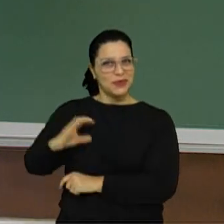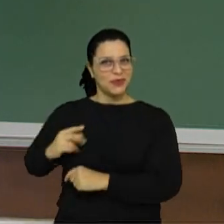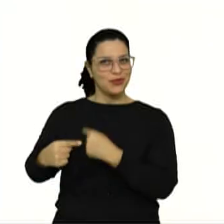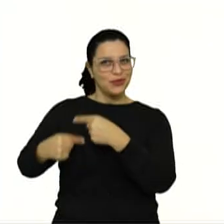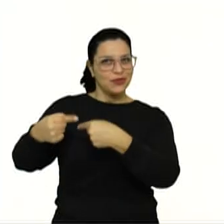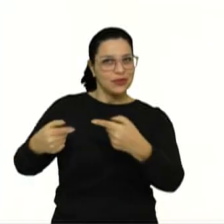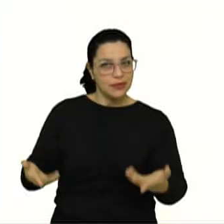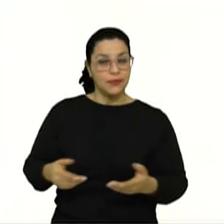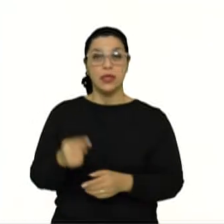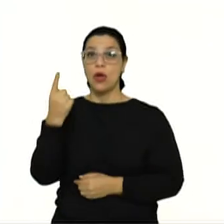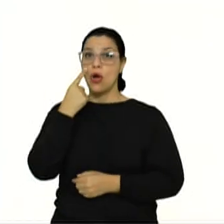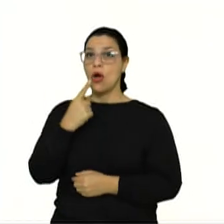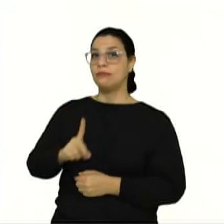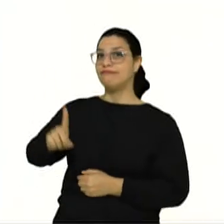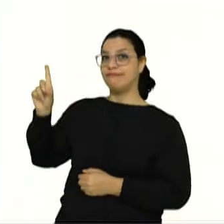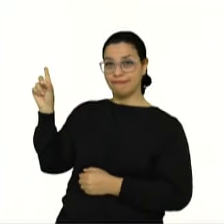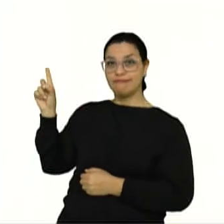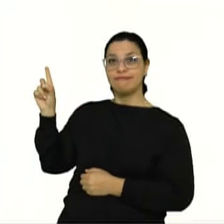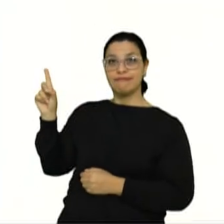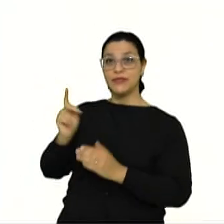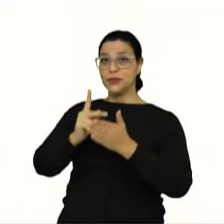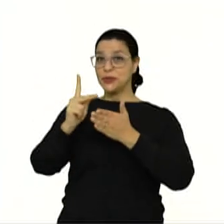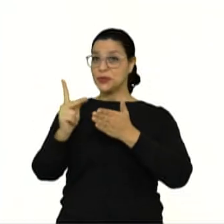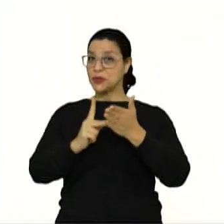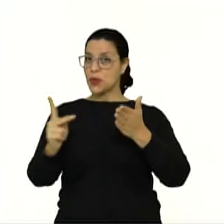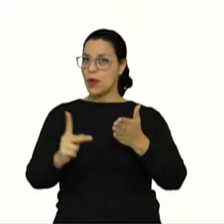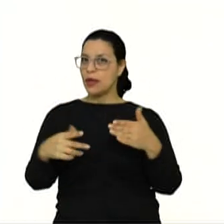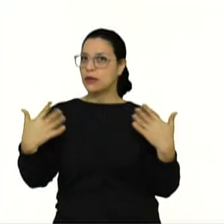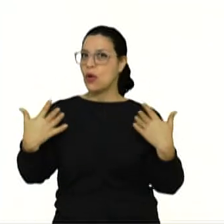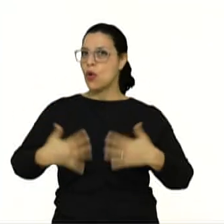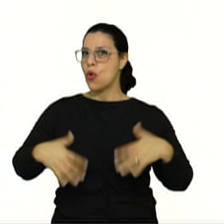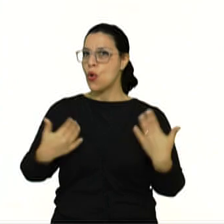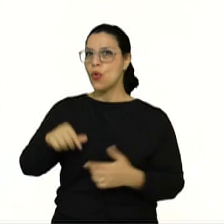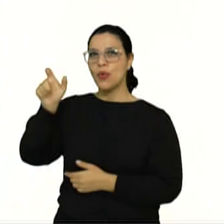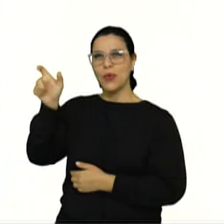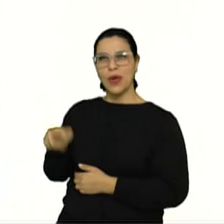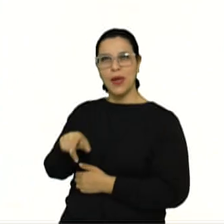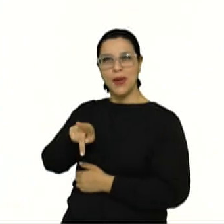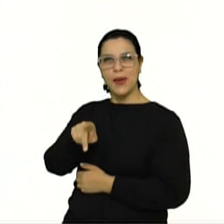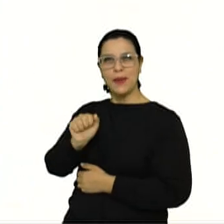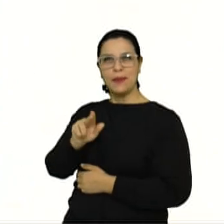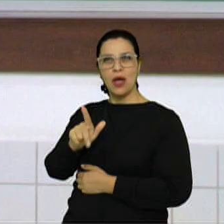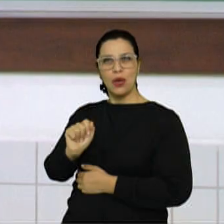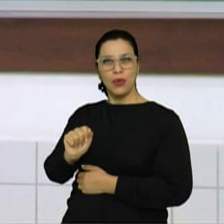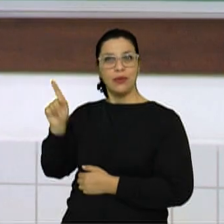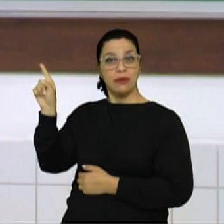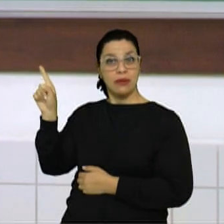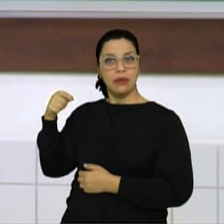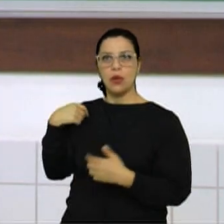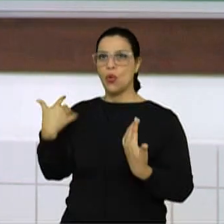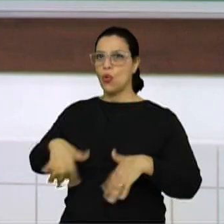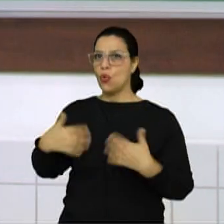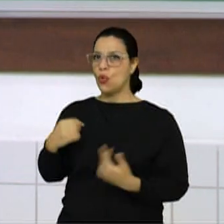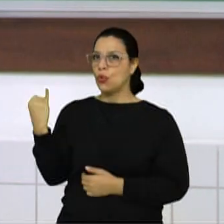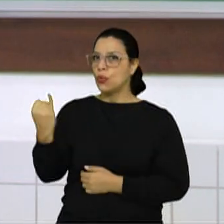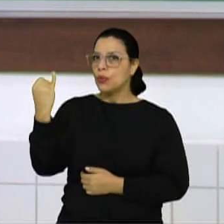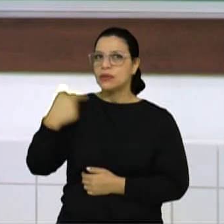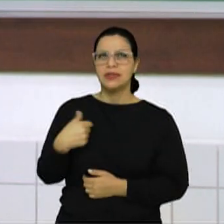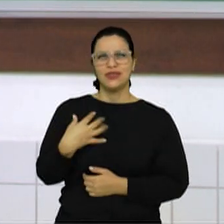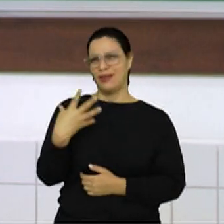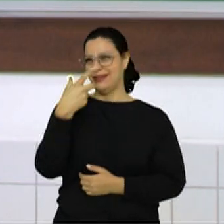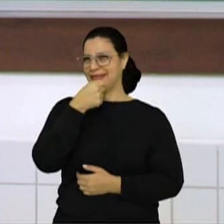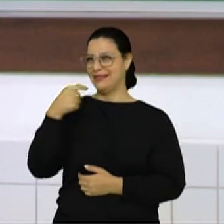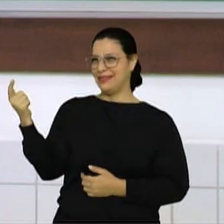lá? Vem chegando aí um poeta de peso, Paulo Leminski. É dele que nós estamos falando. Olha que